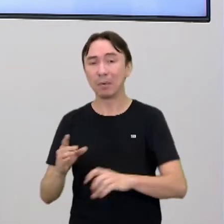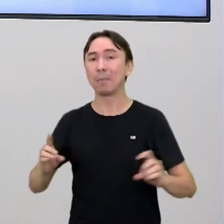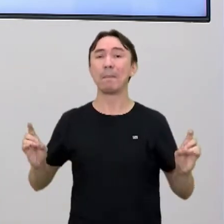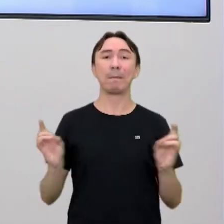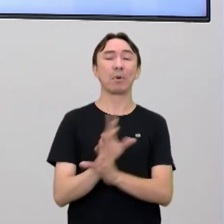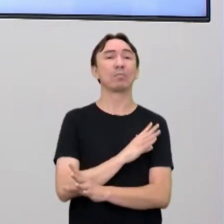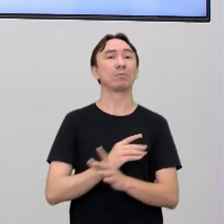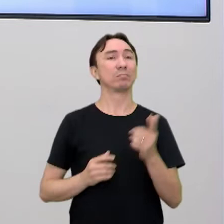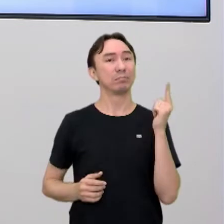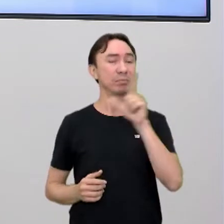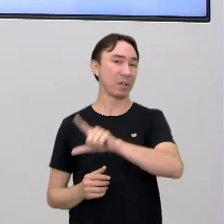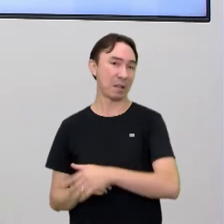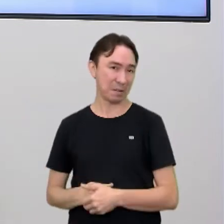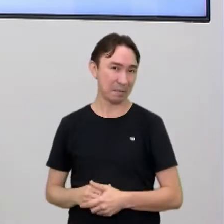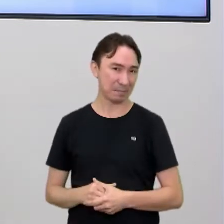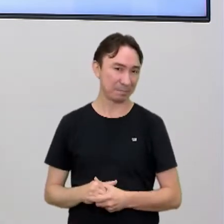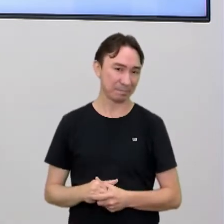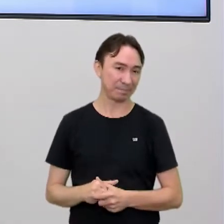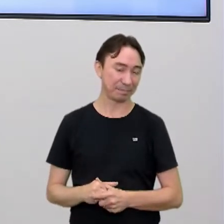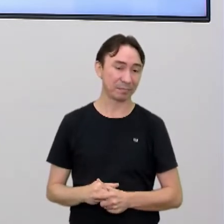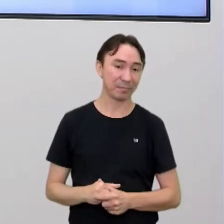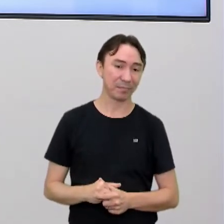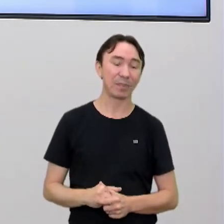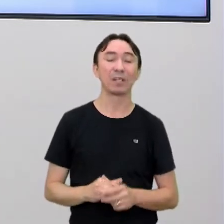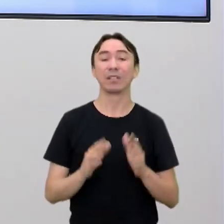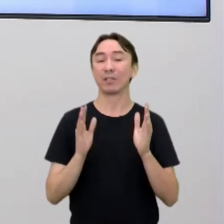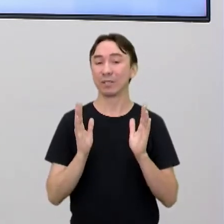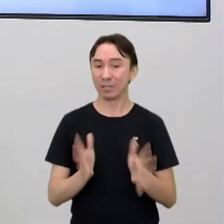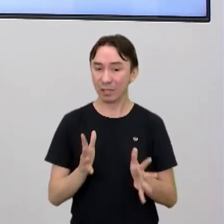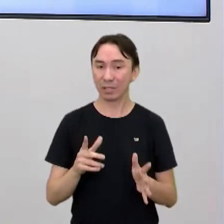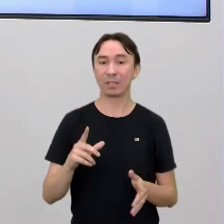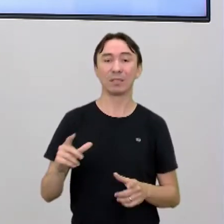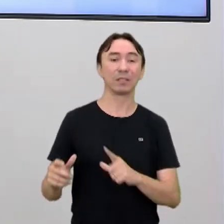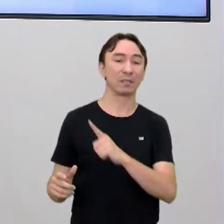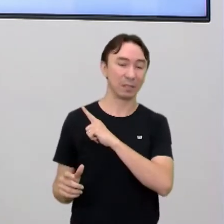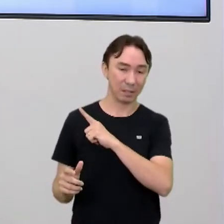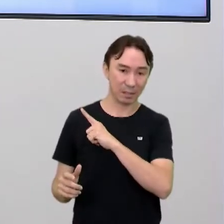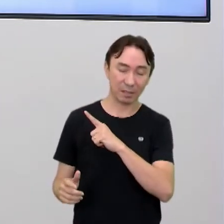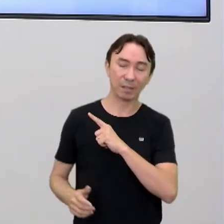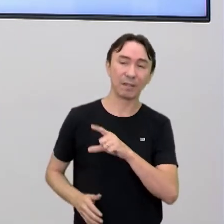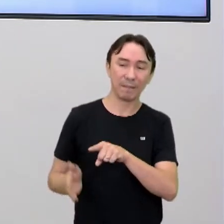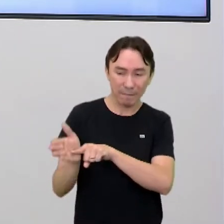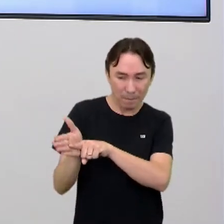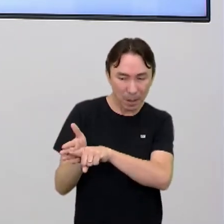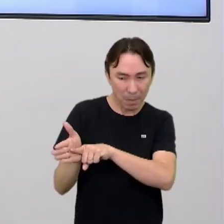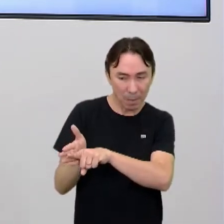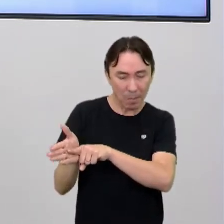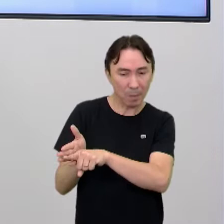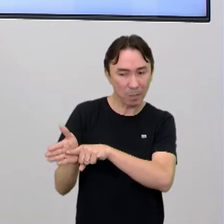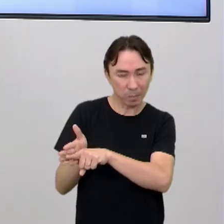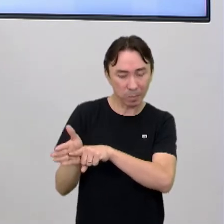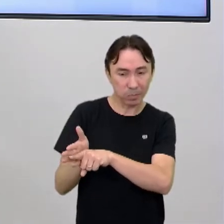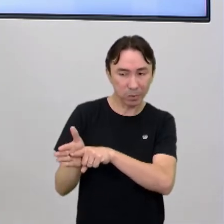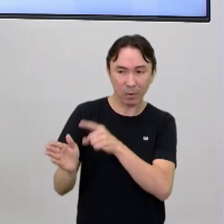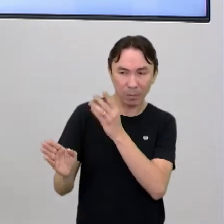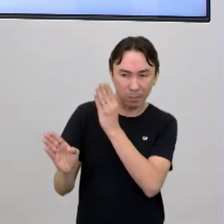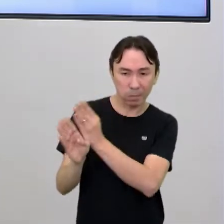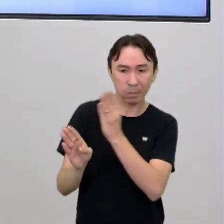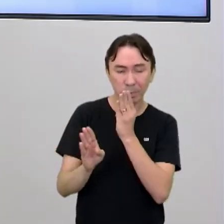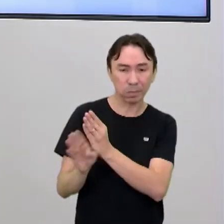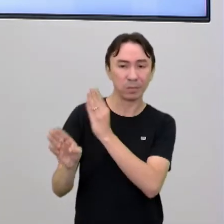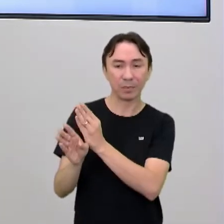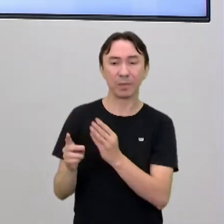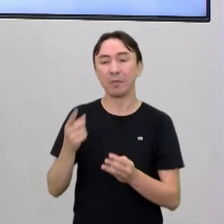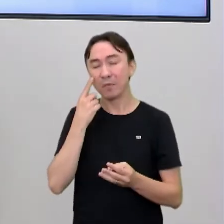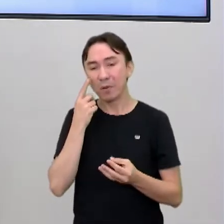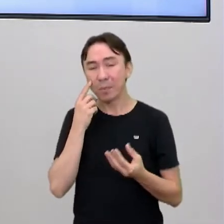médio. E depois que ele fez a investigação, que ele fez a pesquisa, que ele dialogou